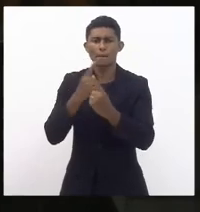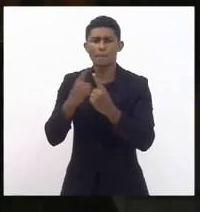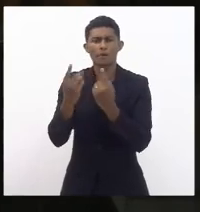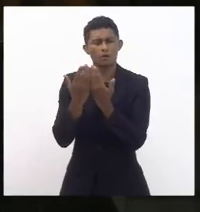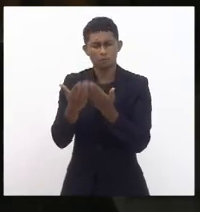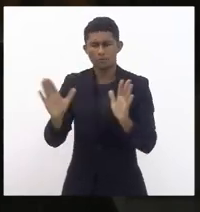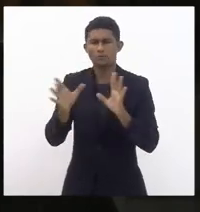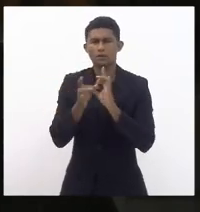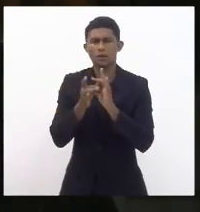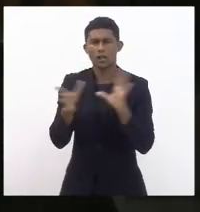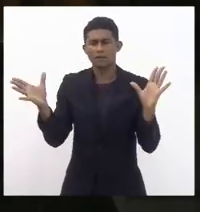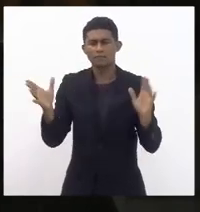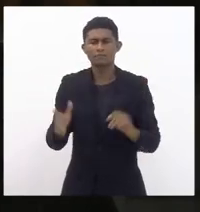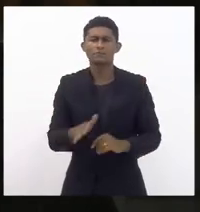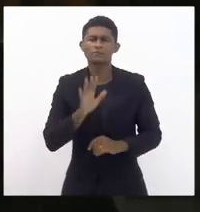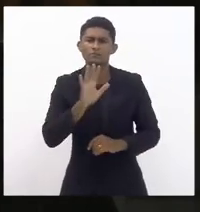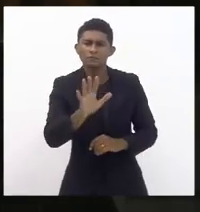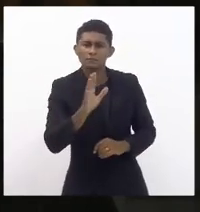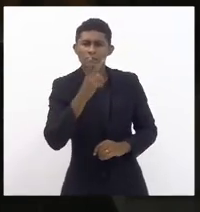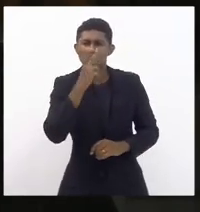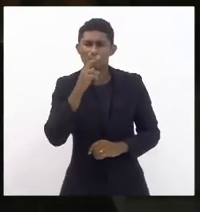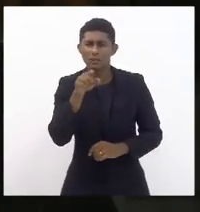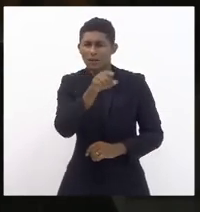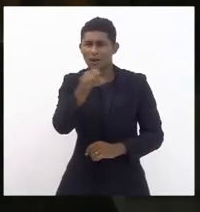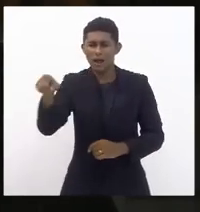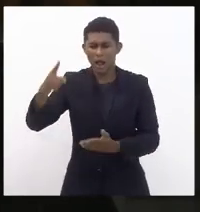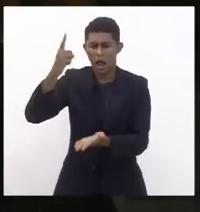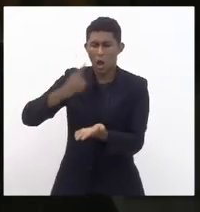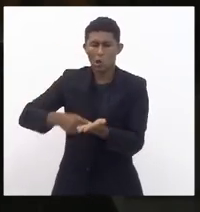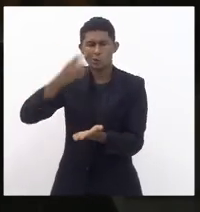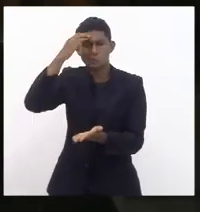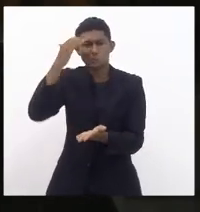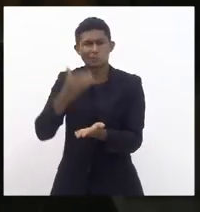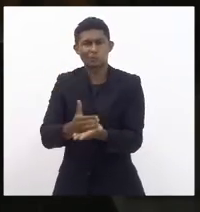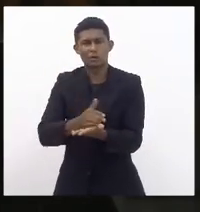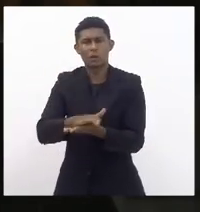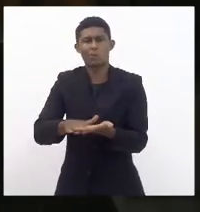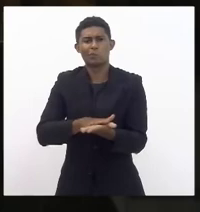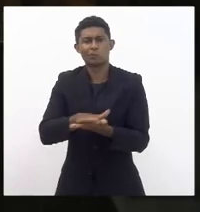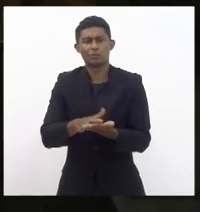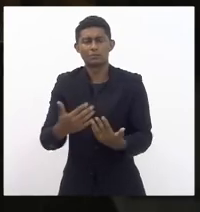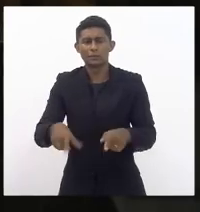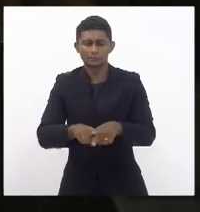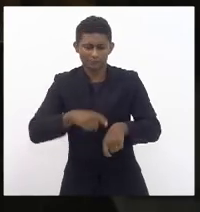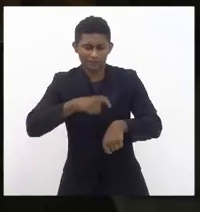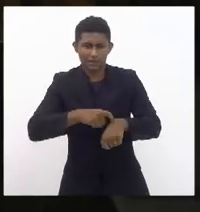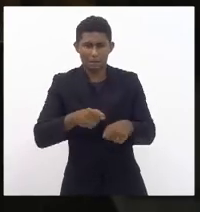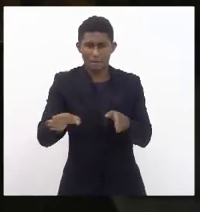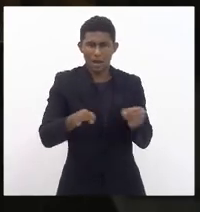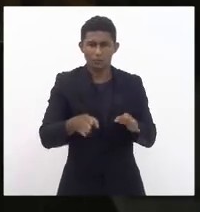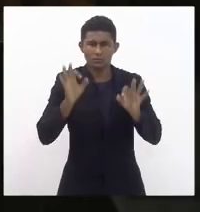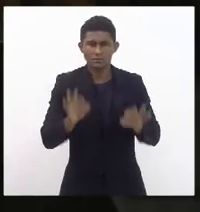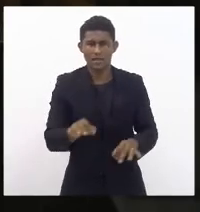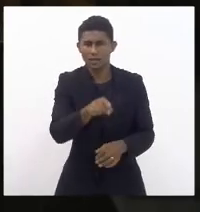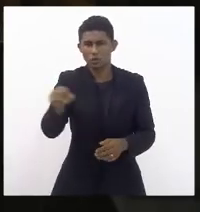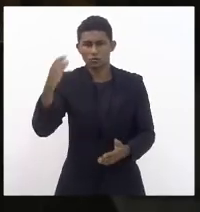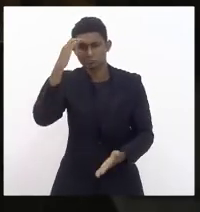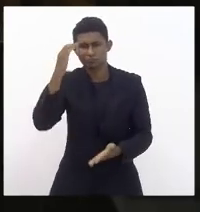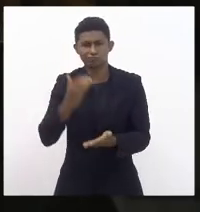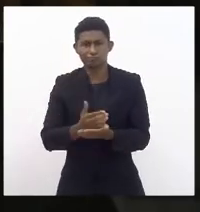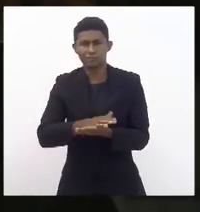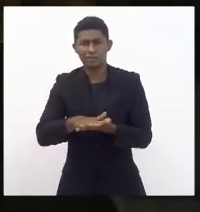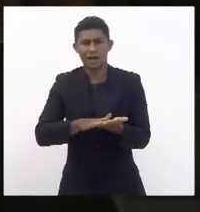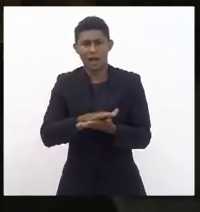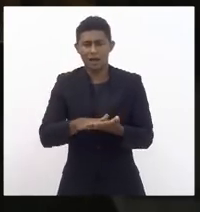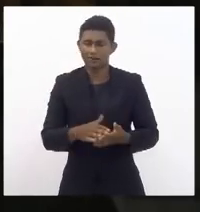gente entende que não existe diálogo aberto quando não se cumprir acordos quando não se cumprir prazos e quando se trabalha com política do